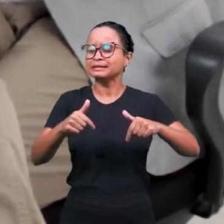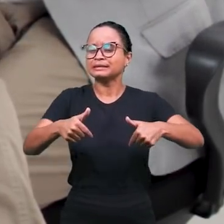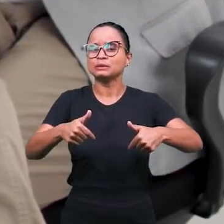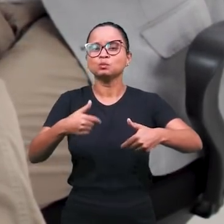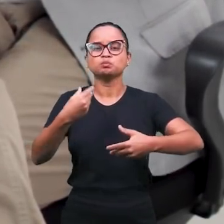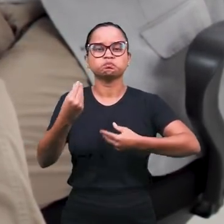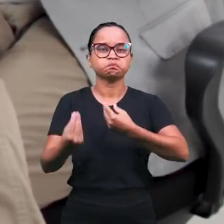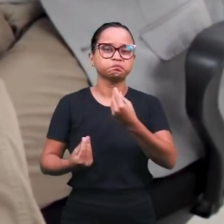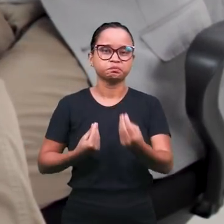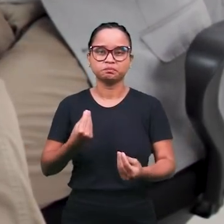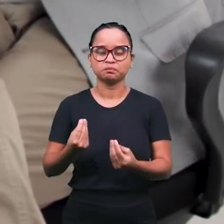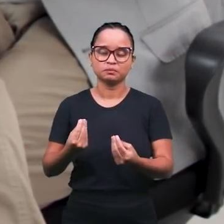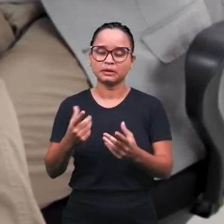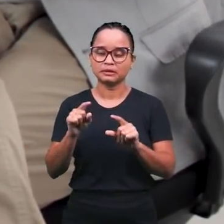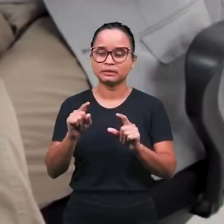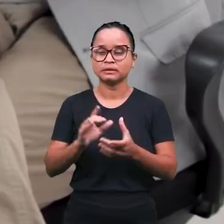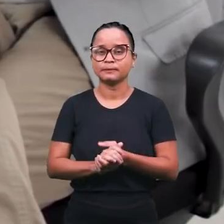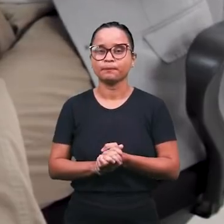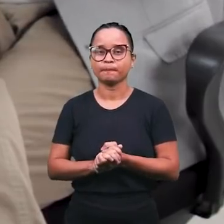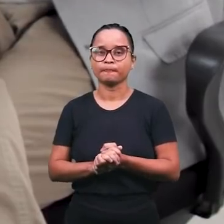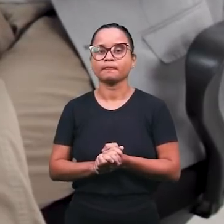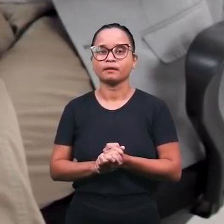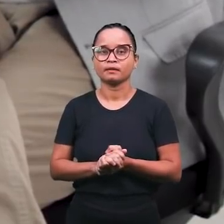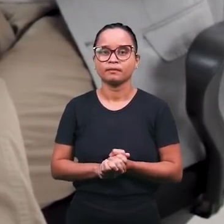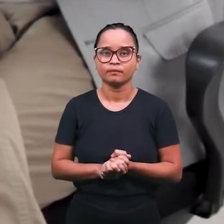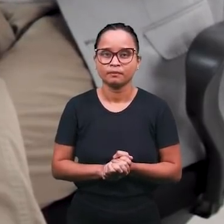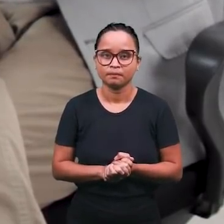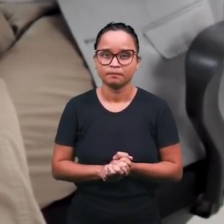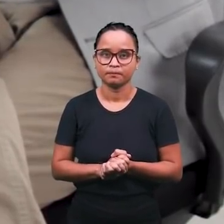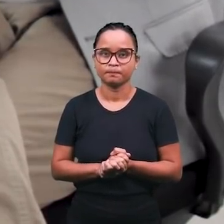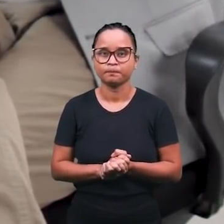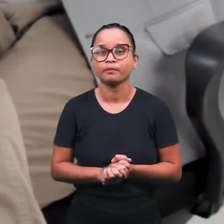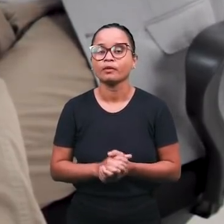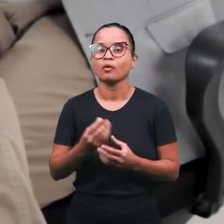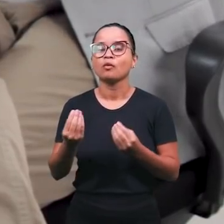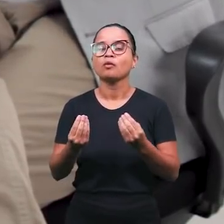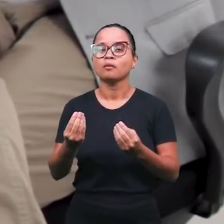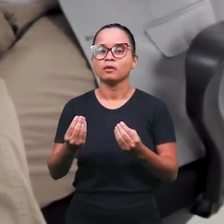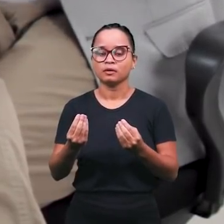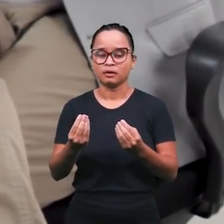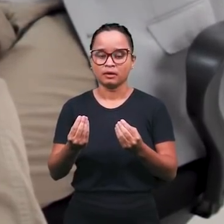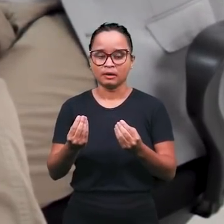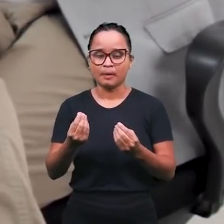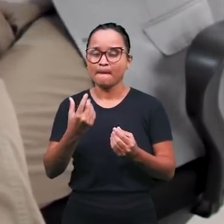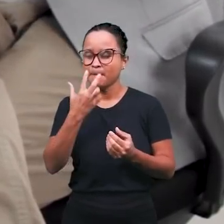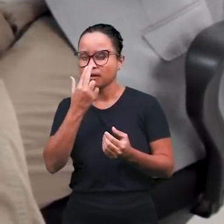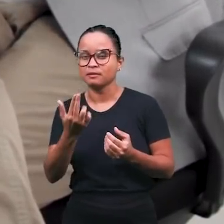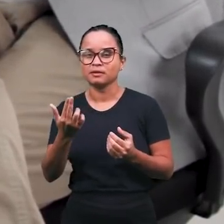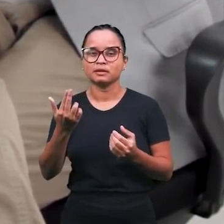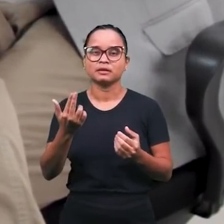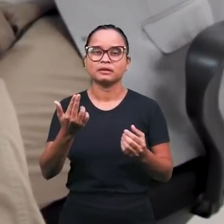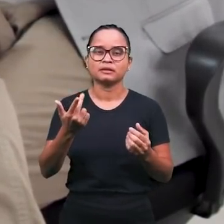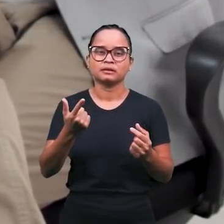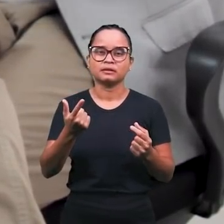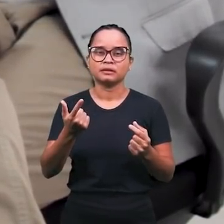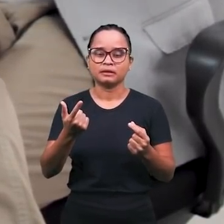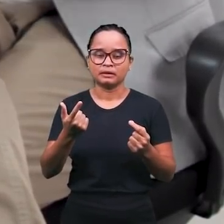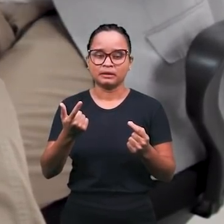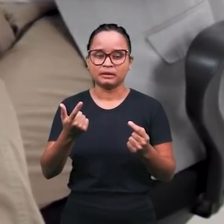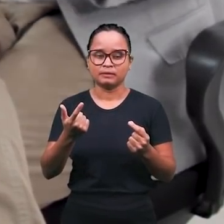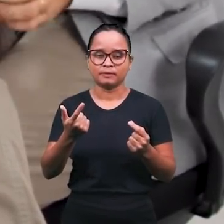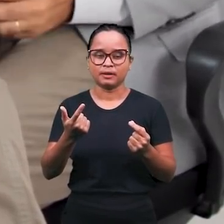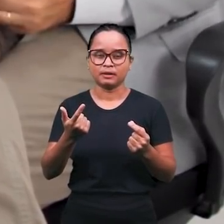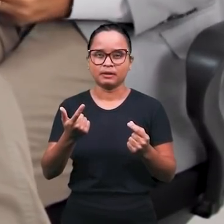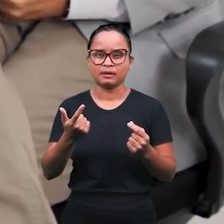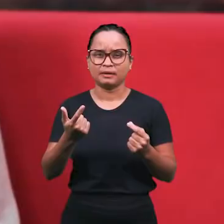que essa situação não acabe trazendo uma oposição ou uma barreira à